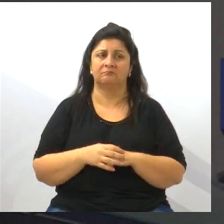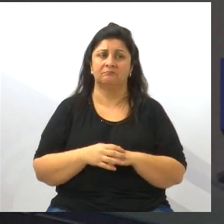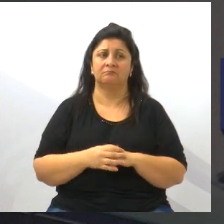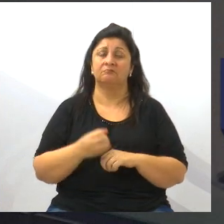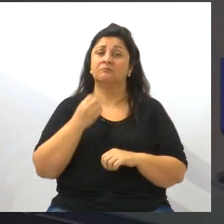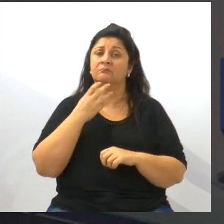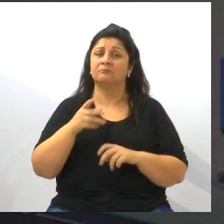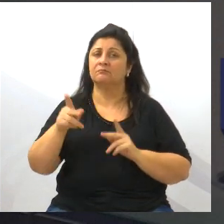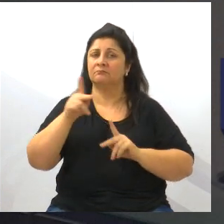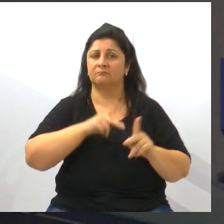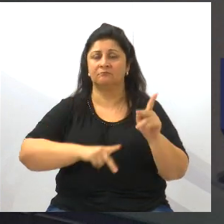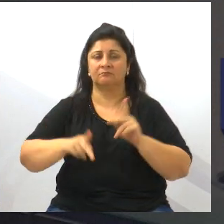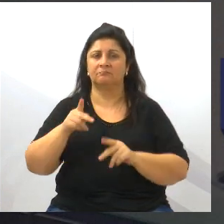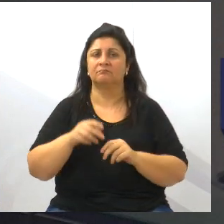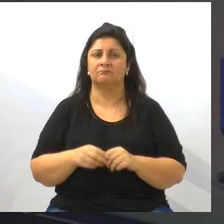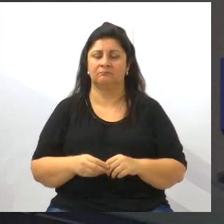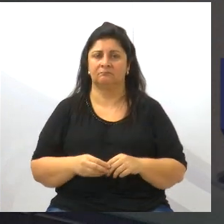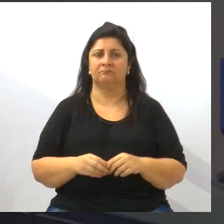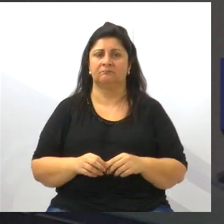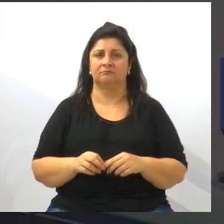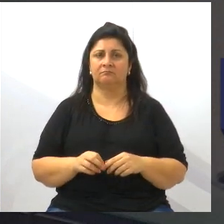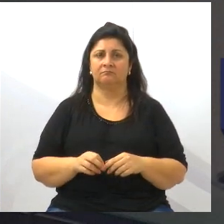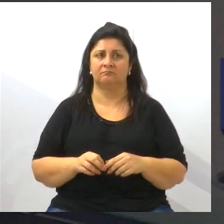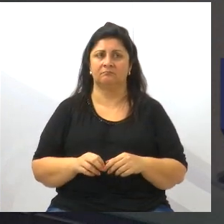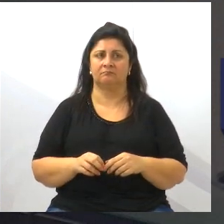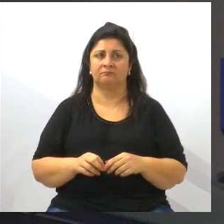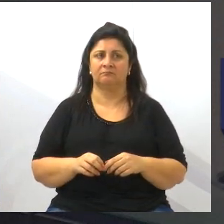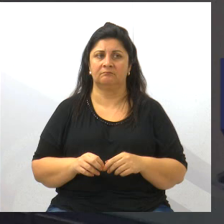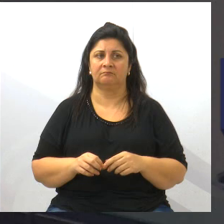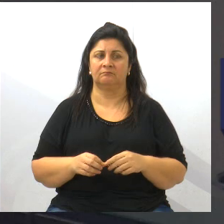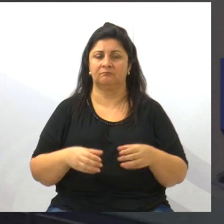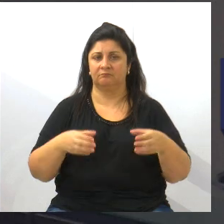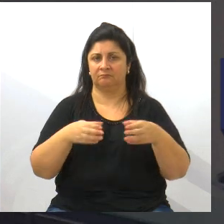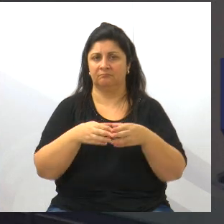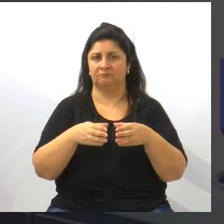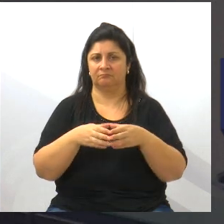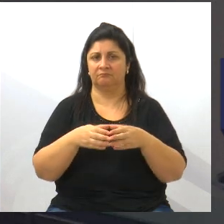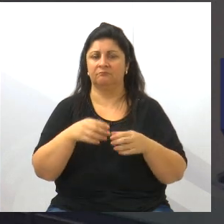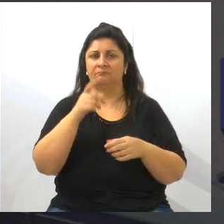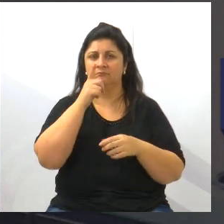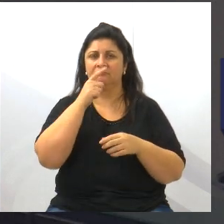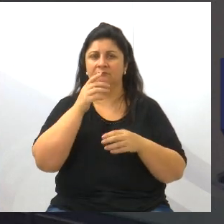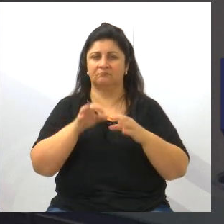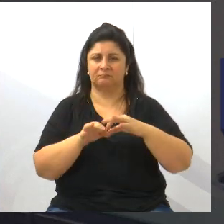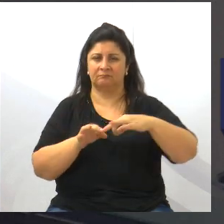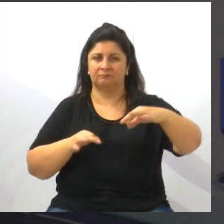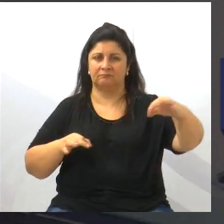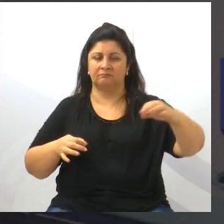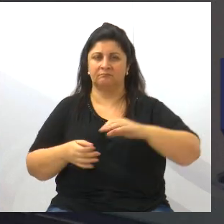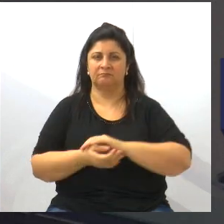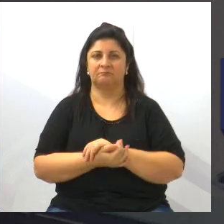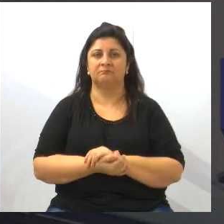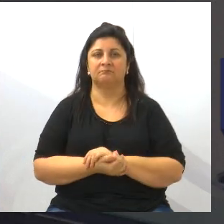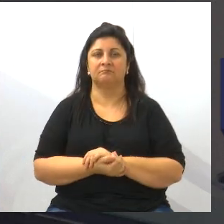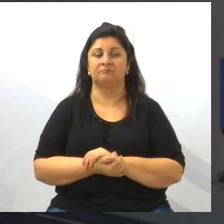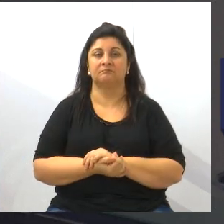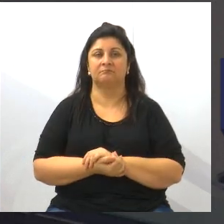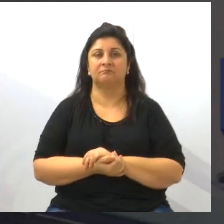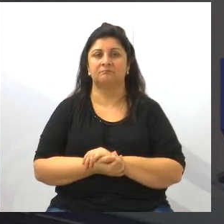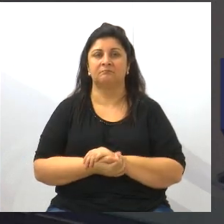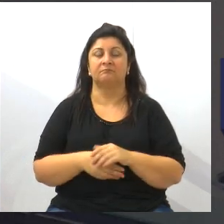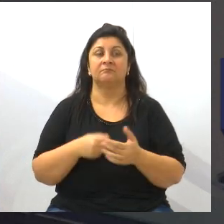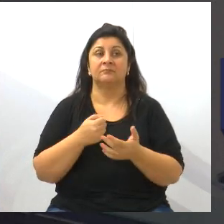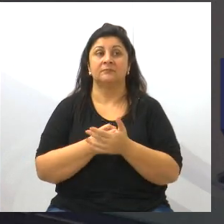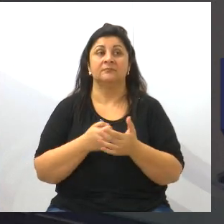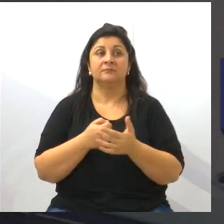comunidade, de bom para a população. Estou falando do Rio Comprido porque nós estamos na luta, eu moro lá, né? E nós estamos numa